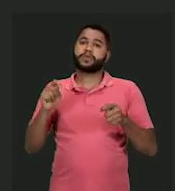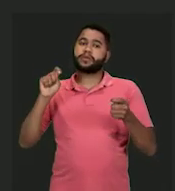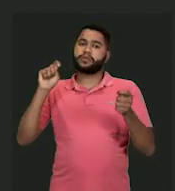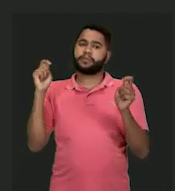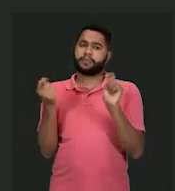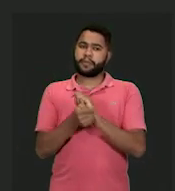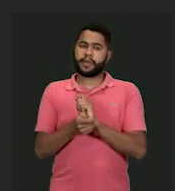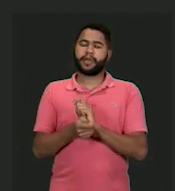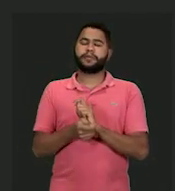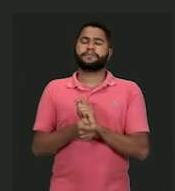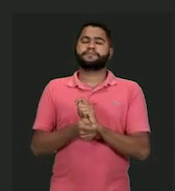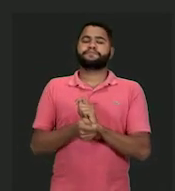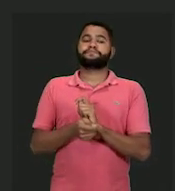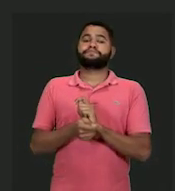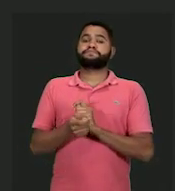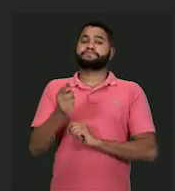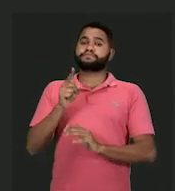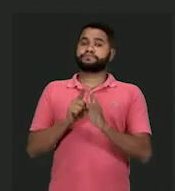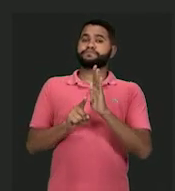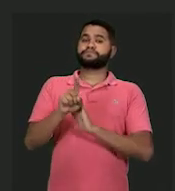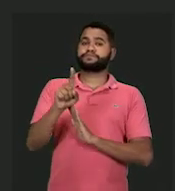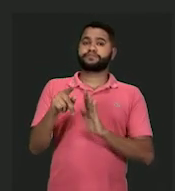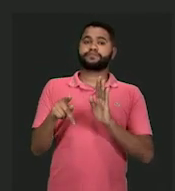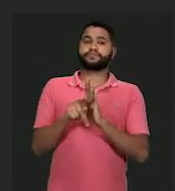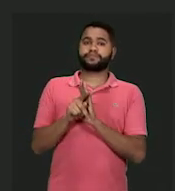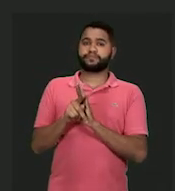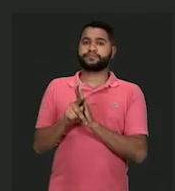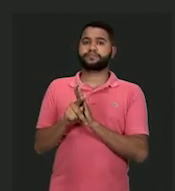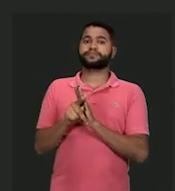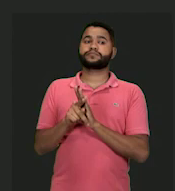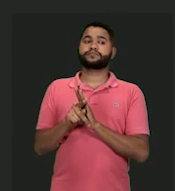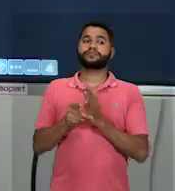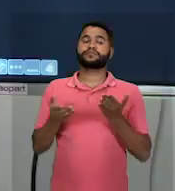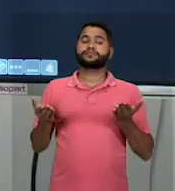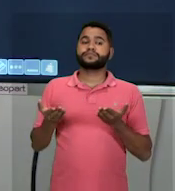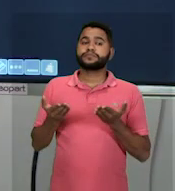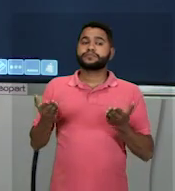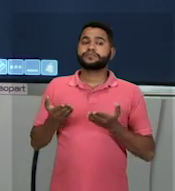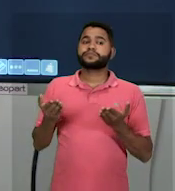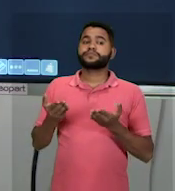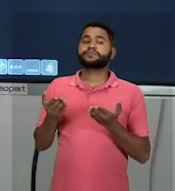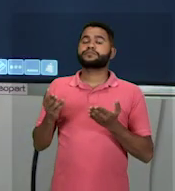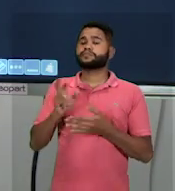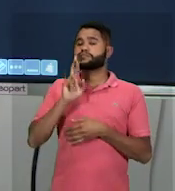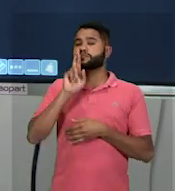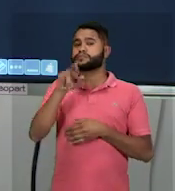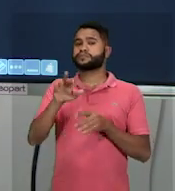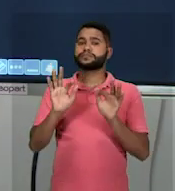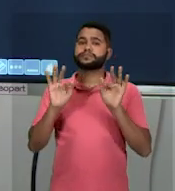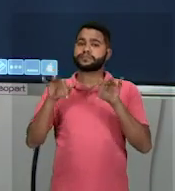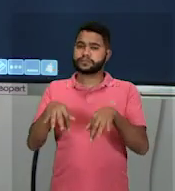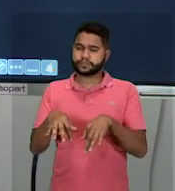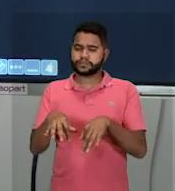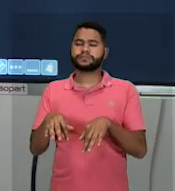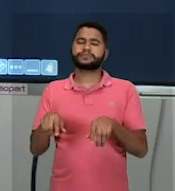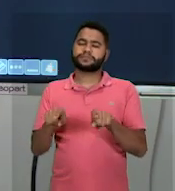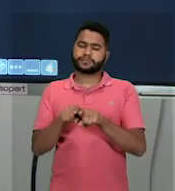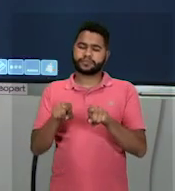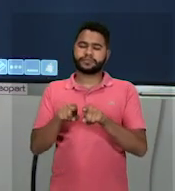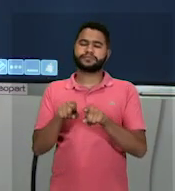conversão. Como a pergunta está em quilogramas, né, nós vamos ter que converter a resposta final para quilogramas.